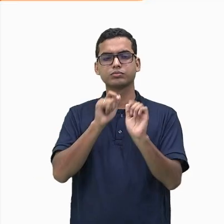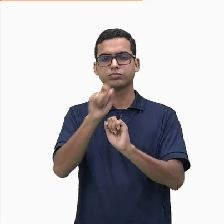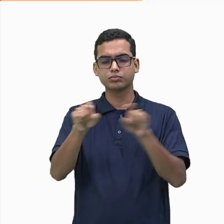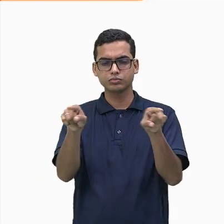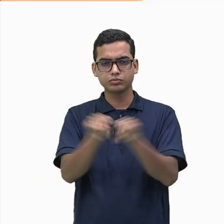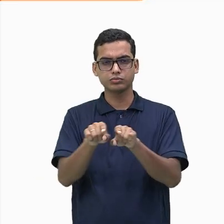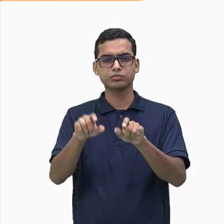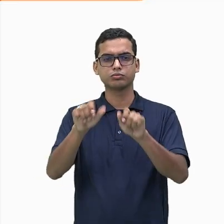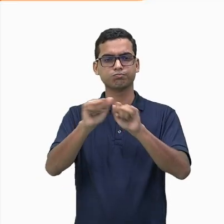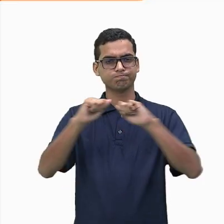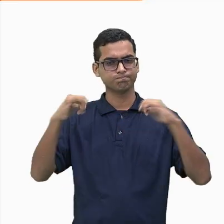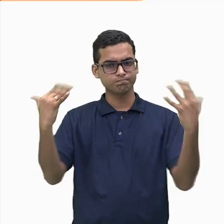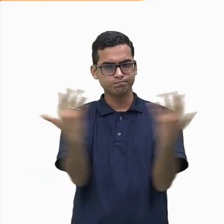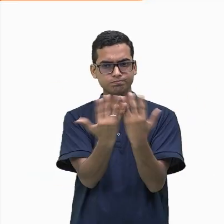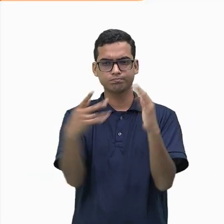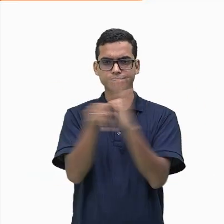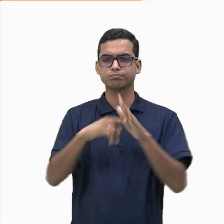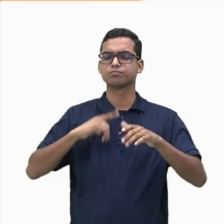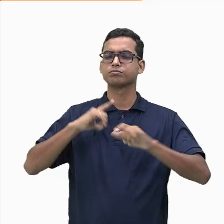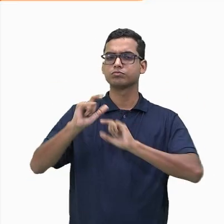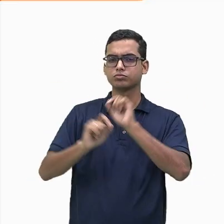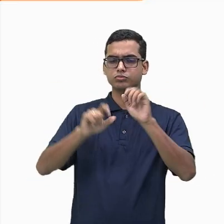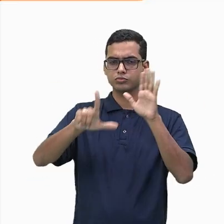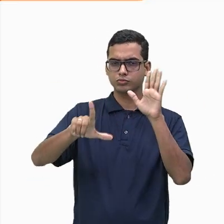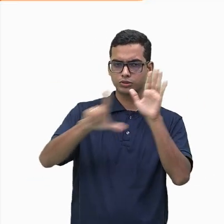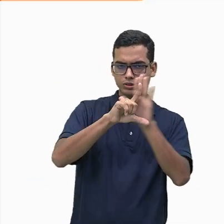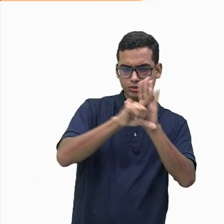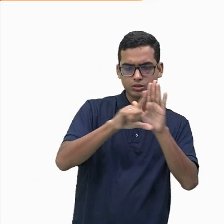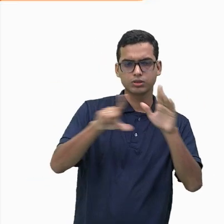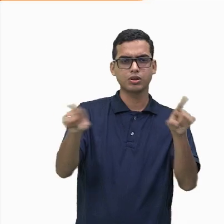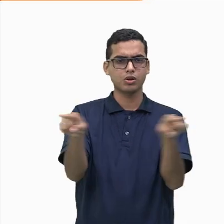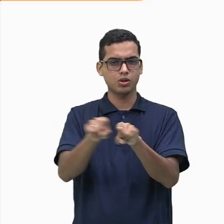os estados vão ser constituídos de municípios,